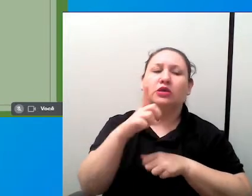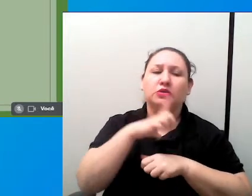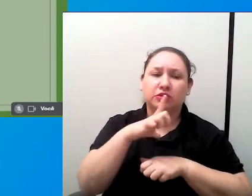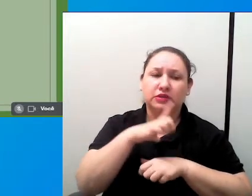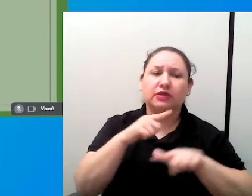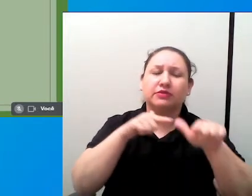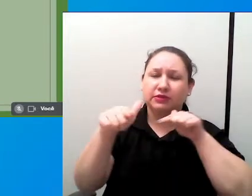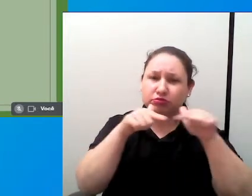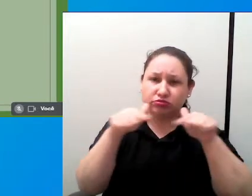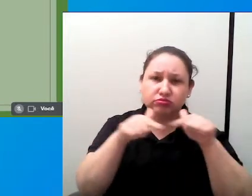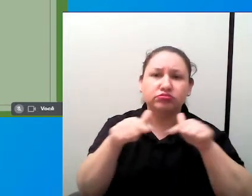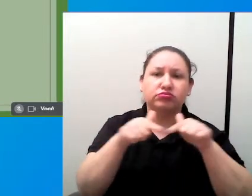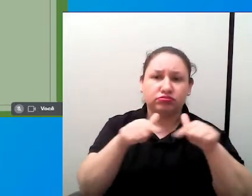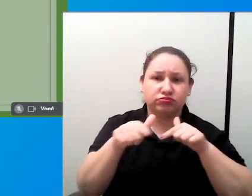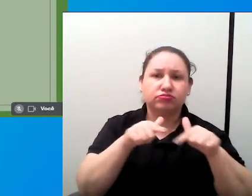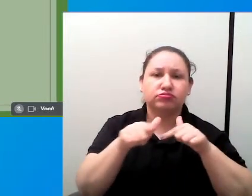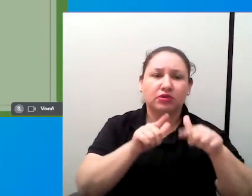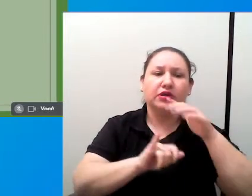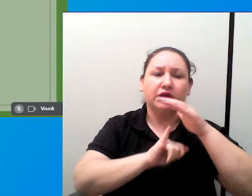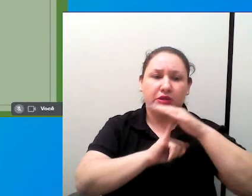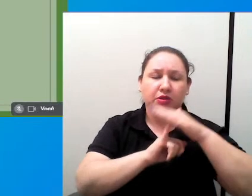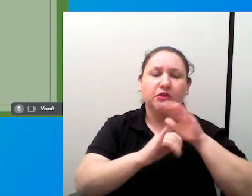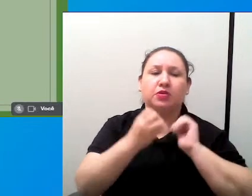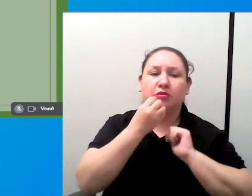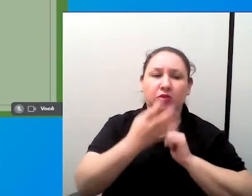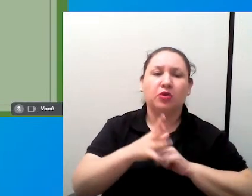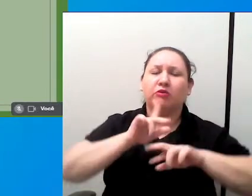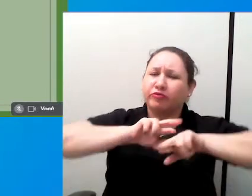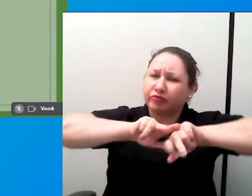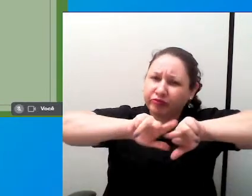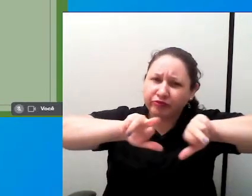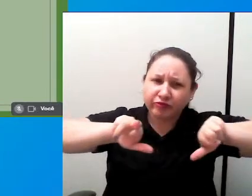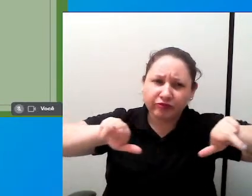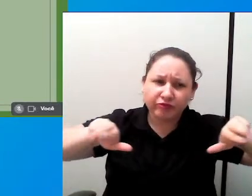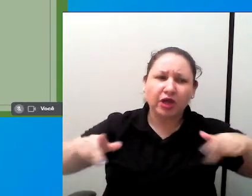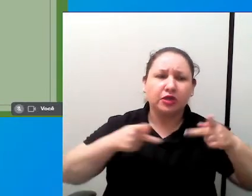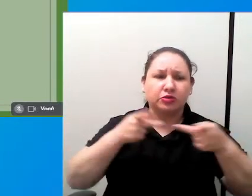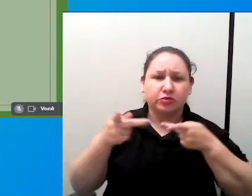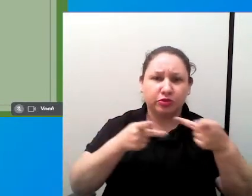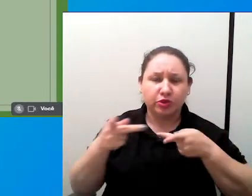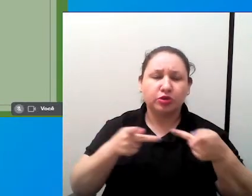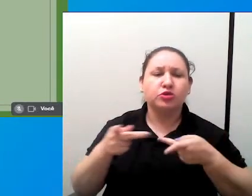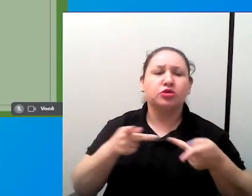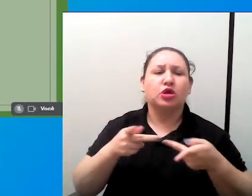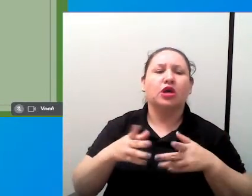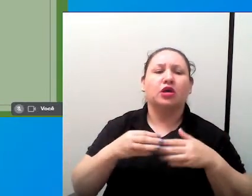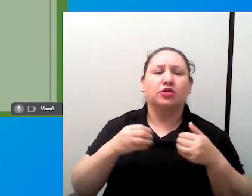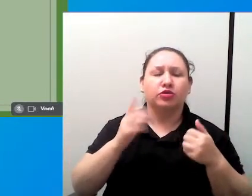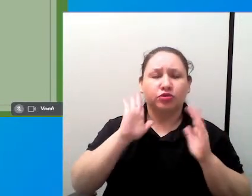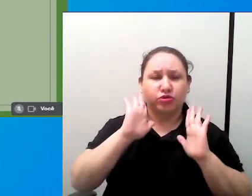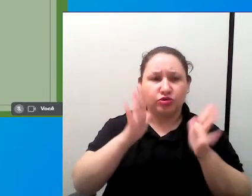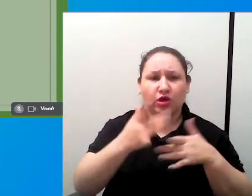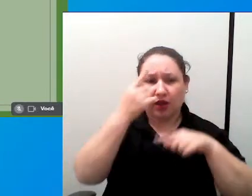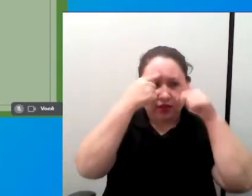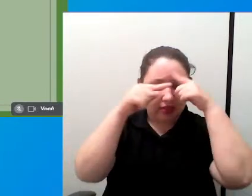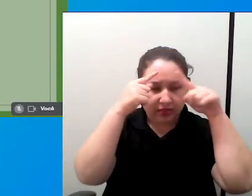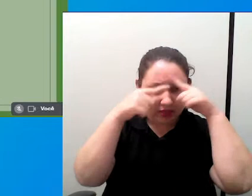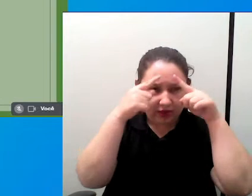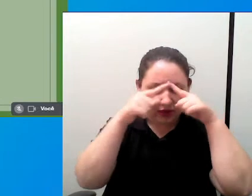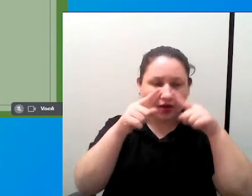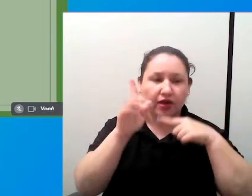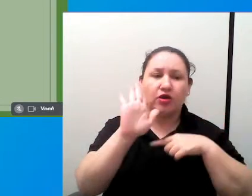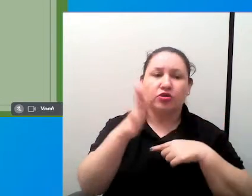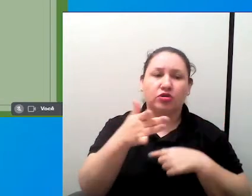atividades aqui na cidade, diversas ações de extensão já foram implementadas, realizadas, gerando